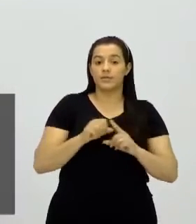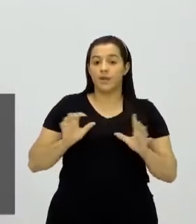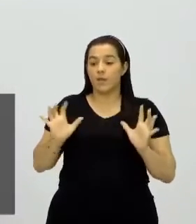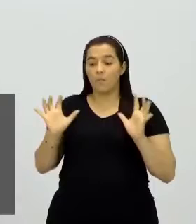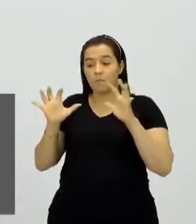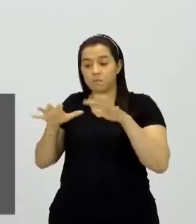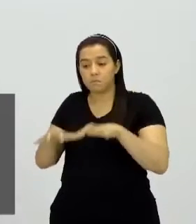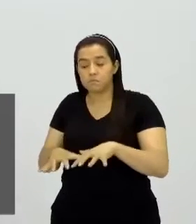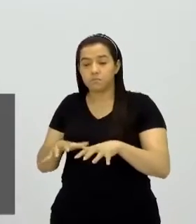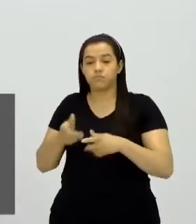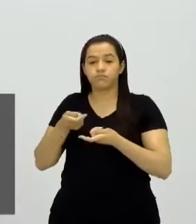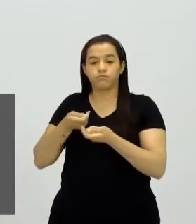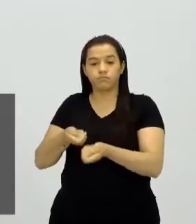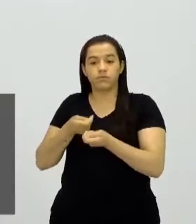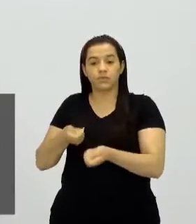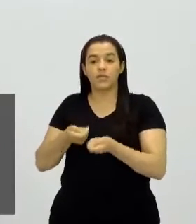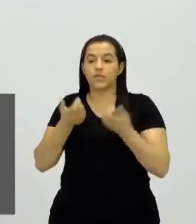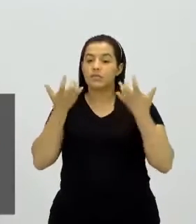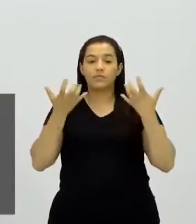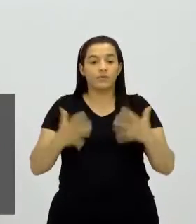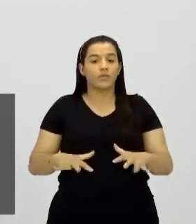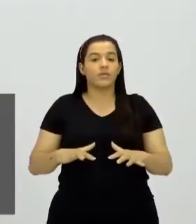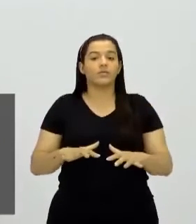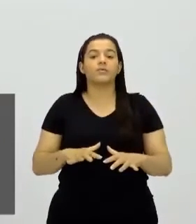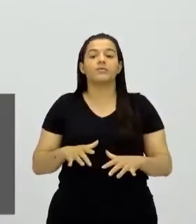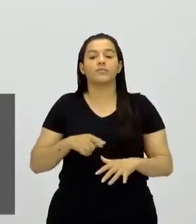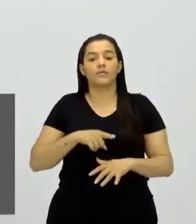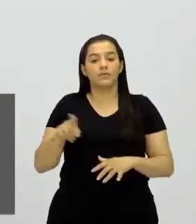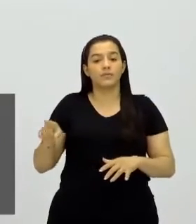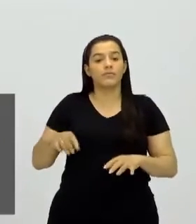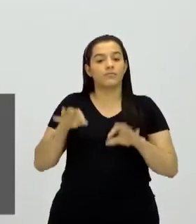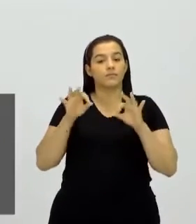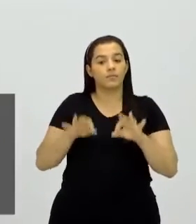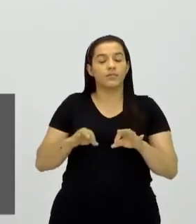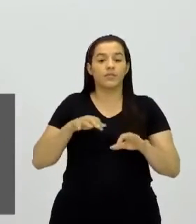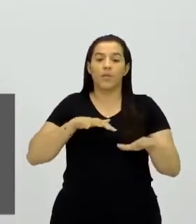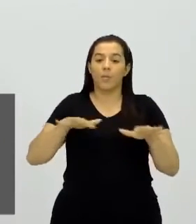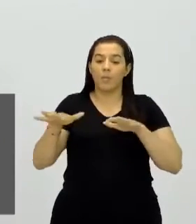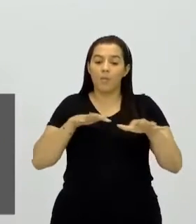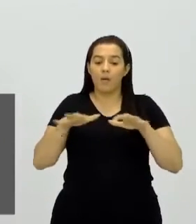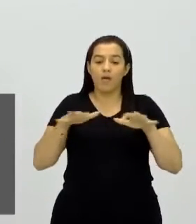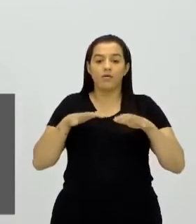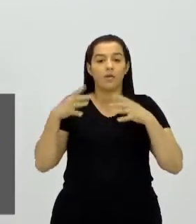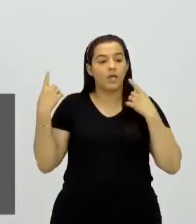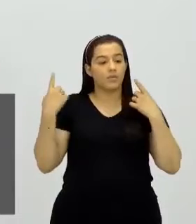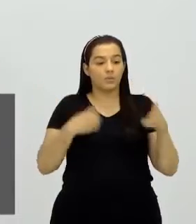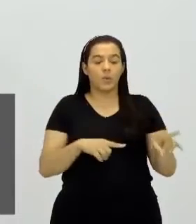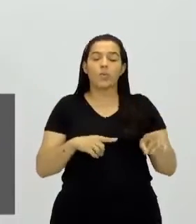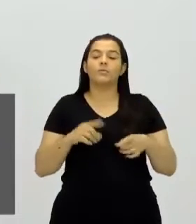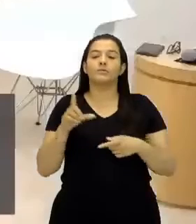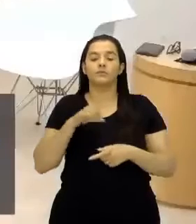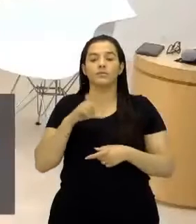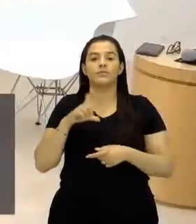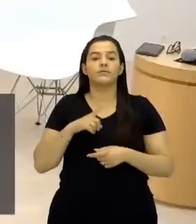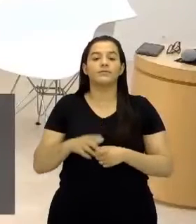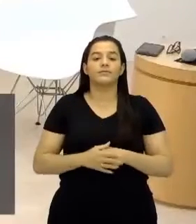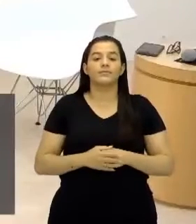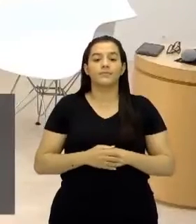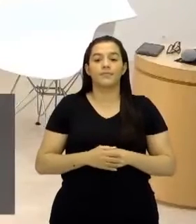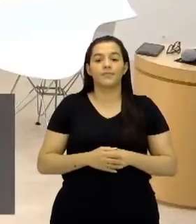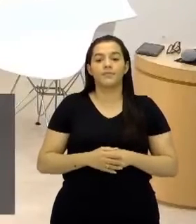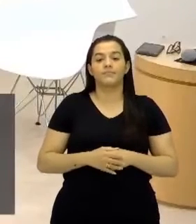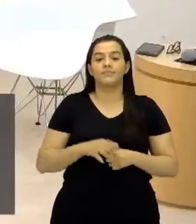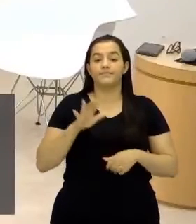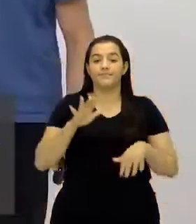oprimidos, onde eles estavam contra a vontade deles ali, com certeza ia gerar um movimento de contestação. É verdade. Aí eu observei